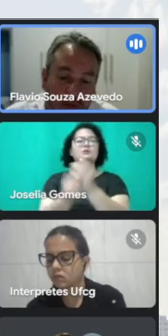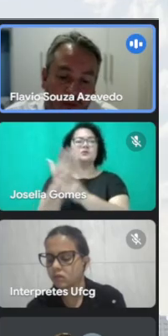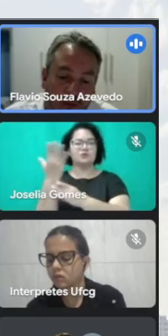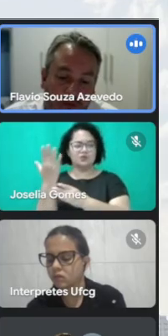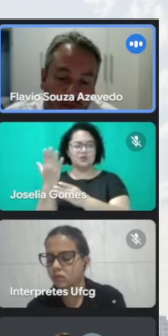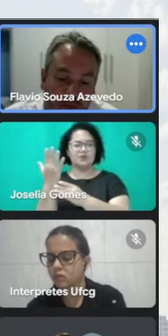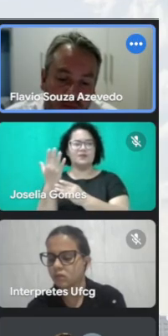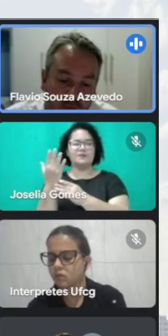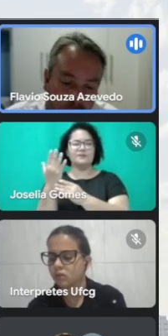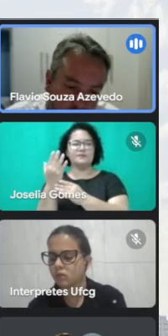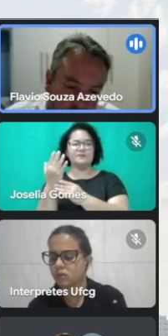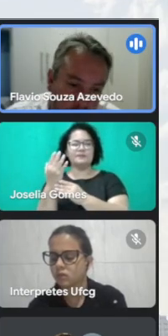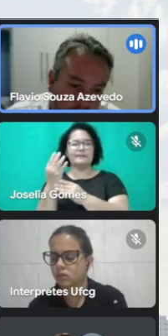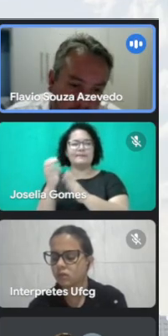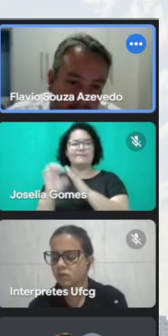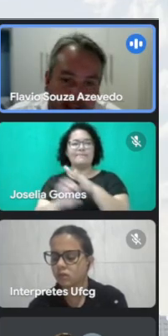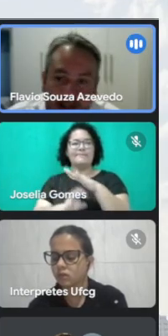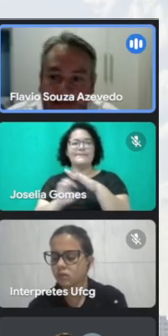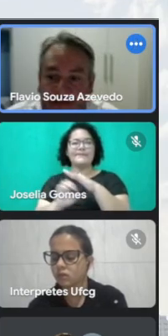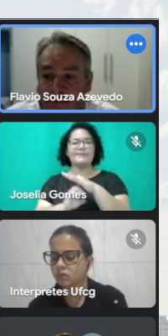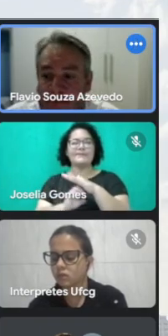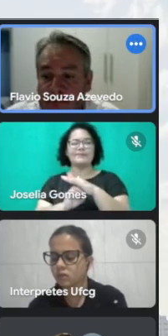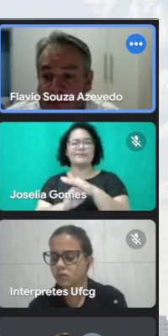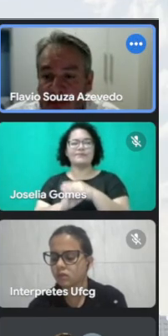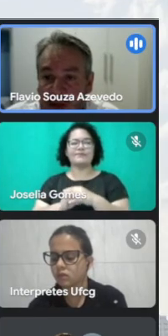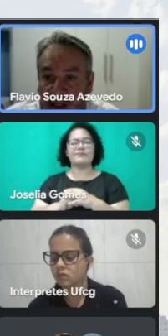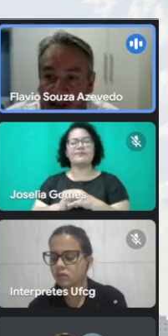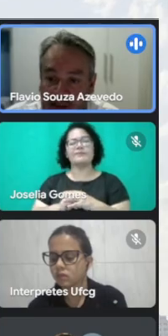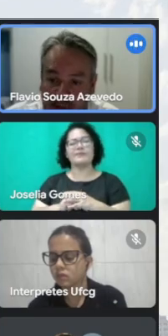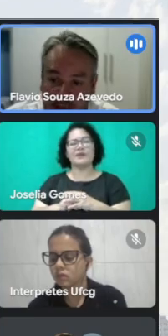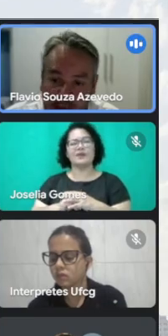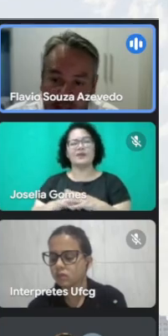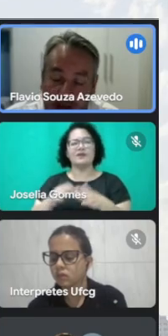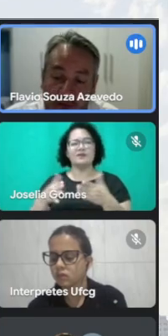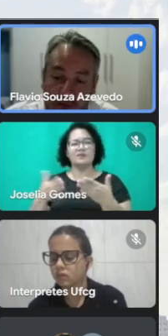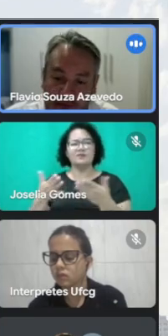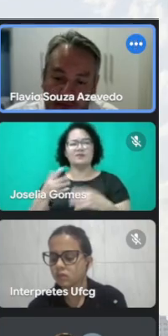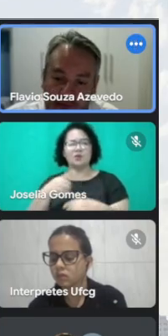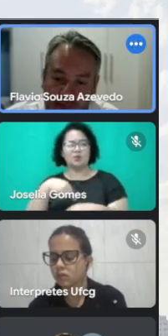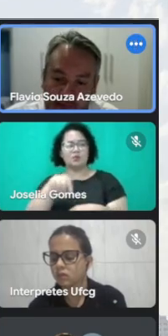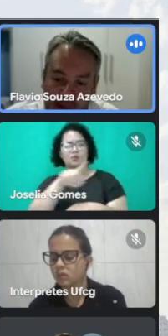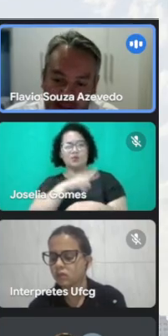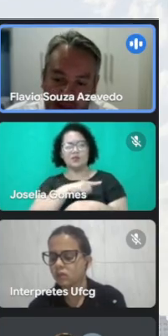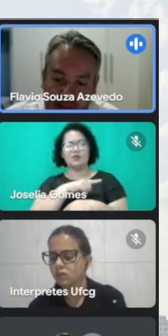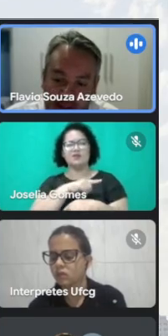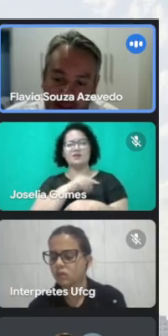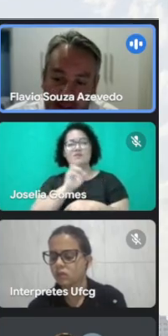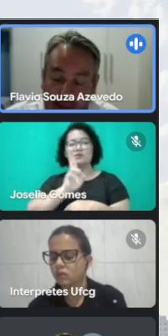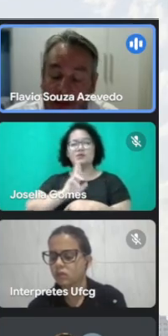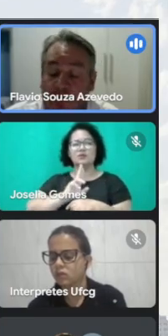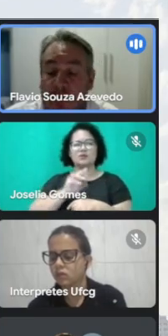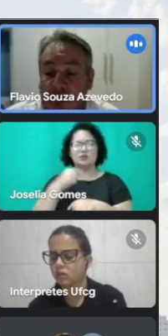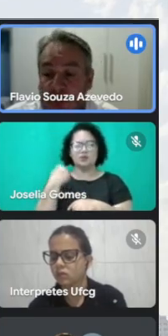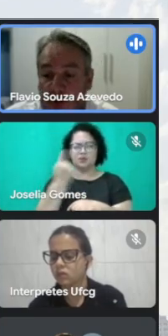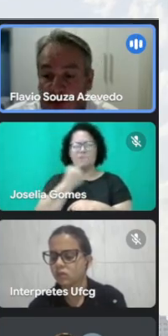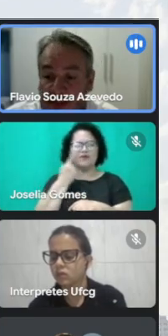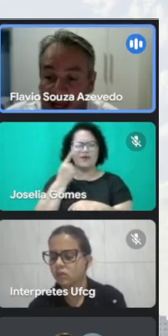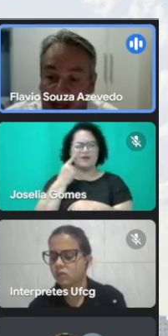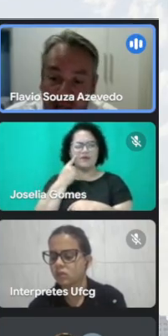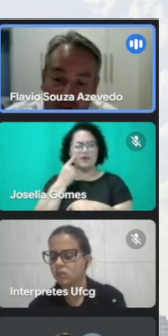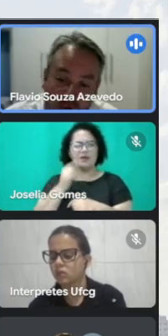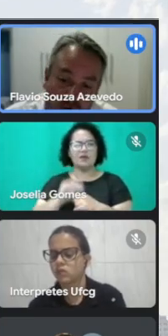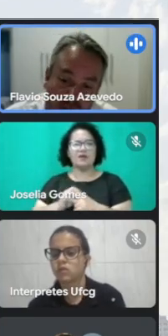como um plus a mais, tá certo? Então, eles empregam, a gente vai ver aí também, que são